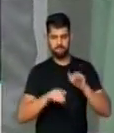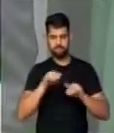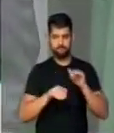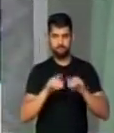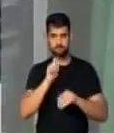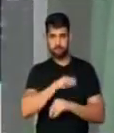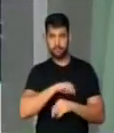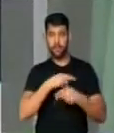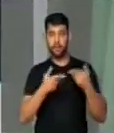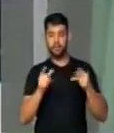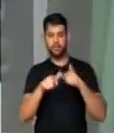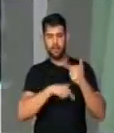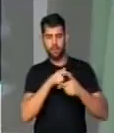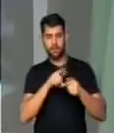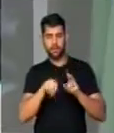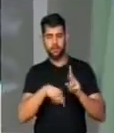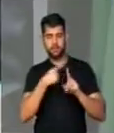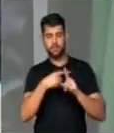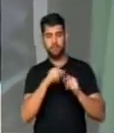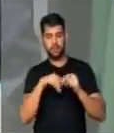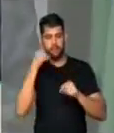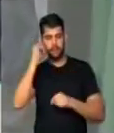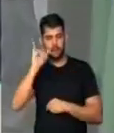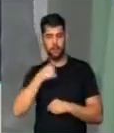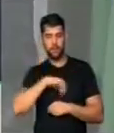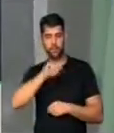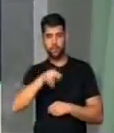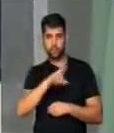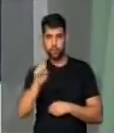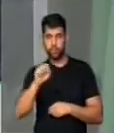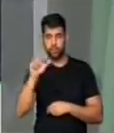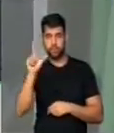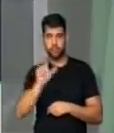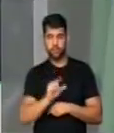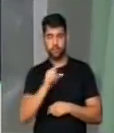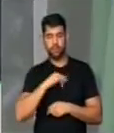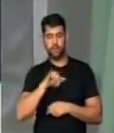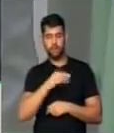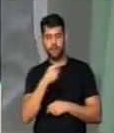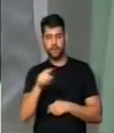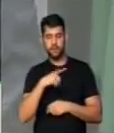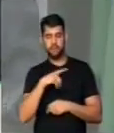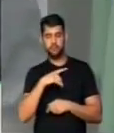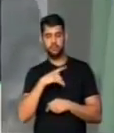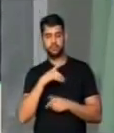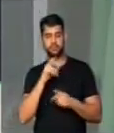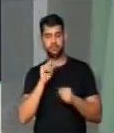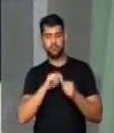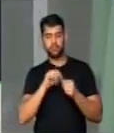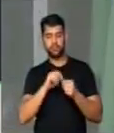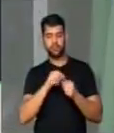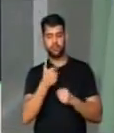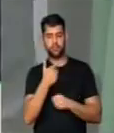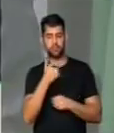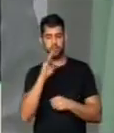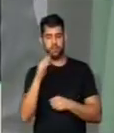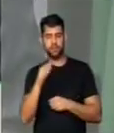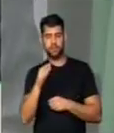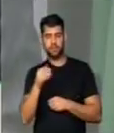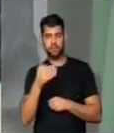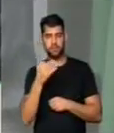fiscal, trabalha acima de tudo para combater os juros, a inflação, a recessão, os 12 milhões